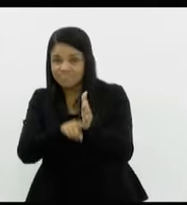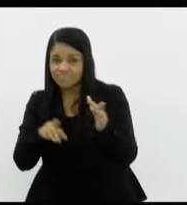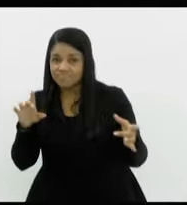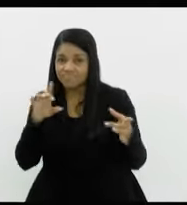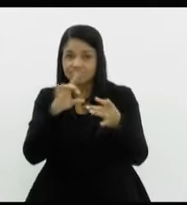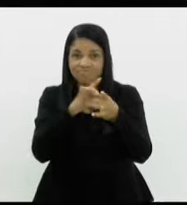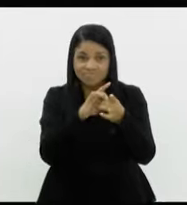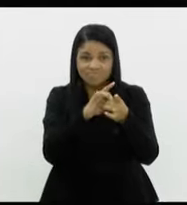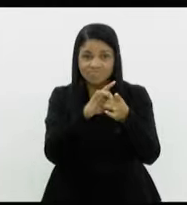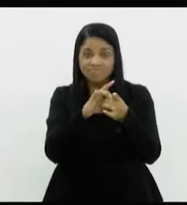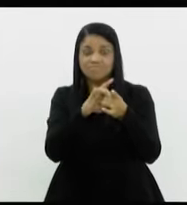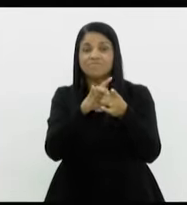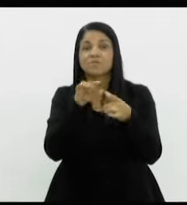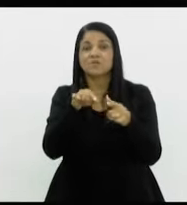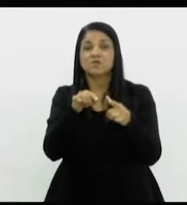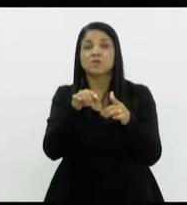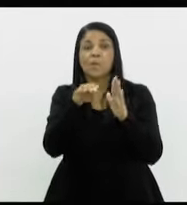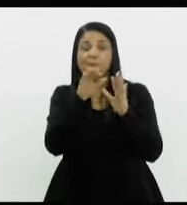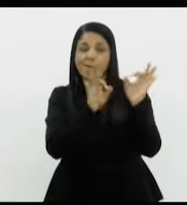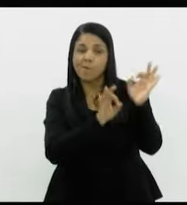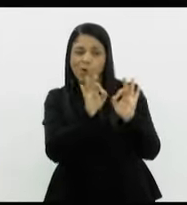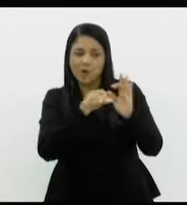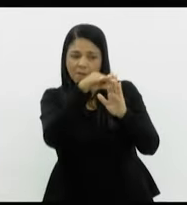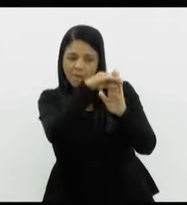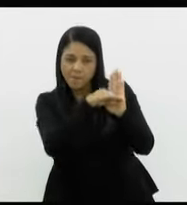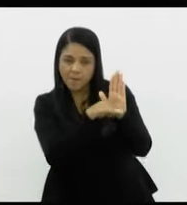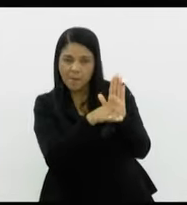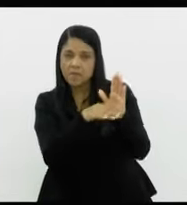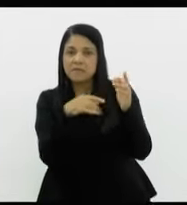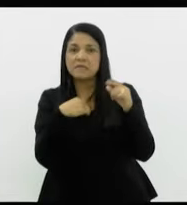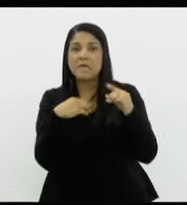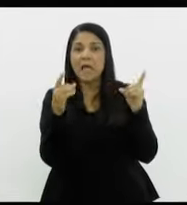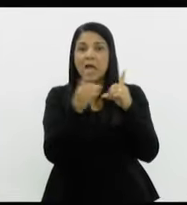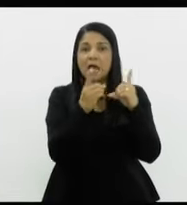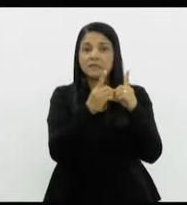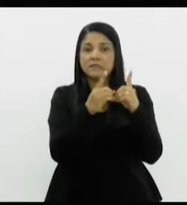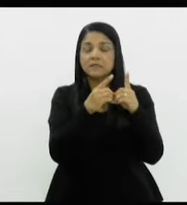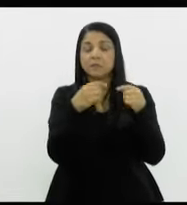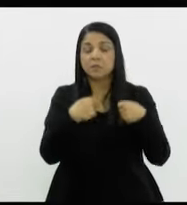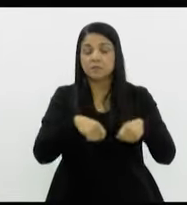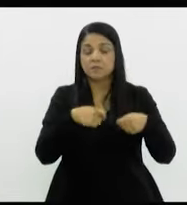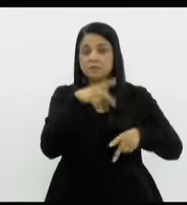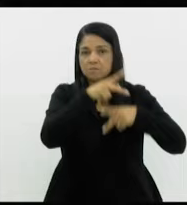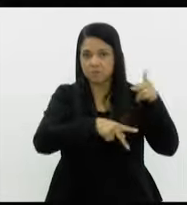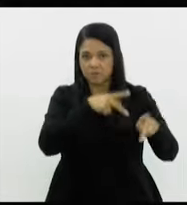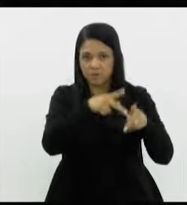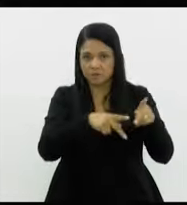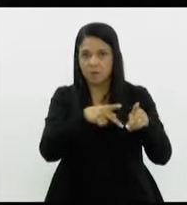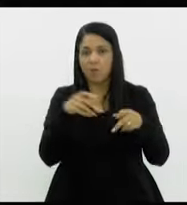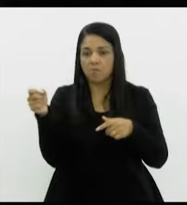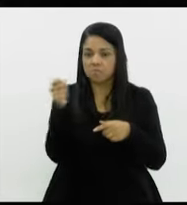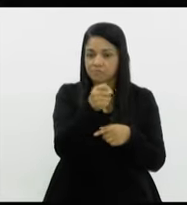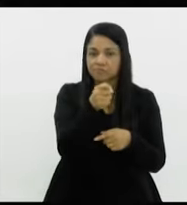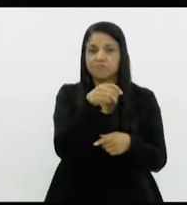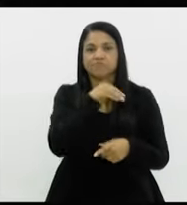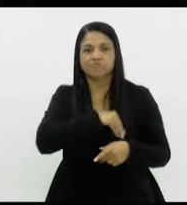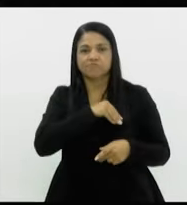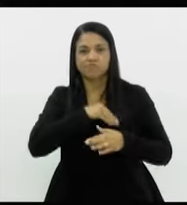a um programa robusto que atenda às necessidades da população fluminense, geração de emprego e renda